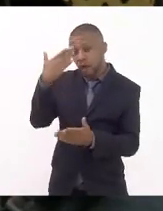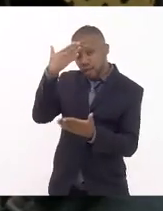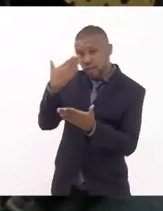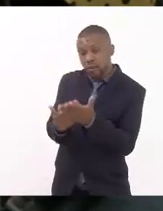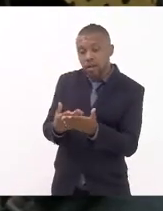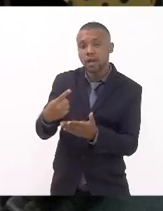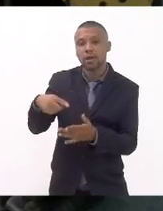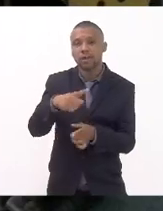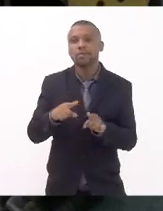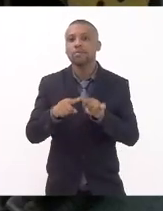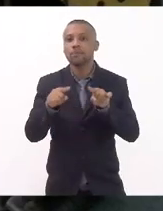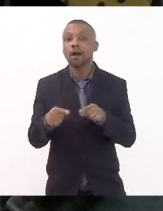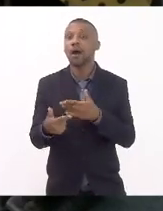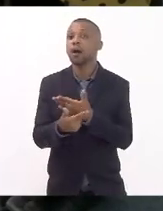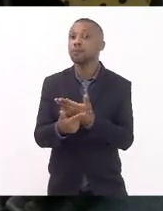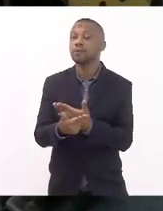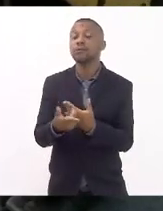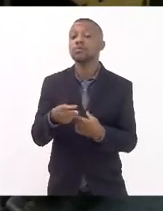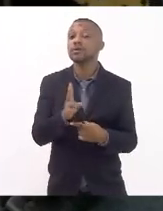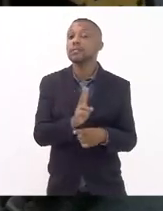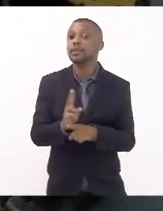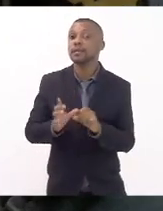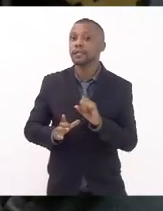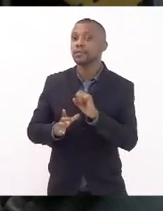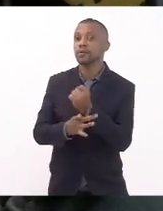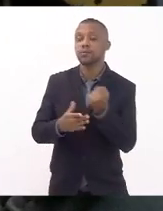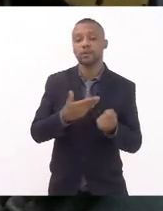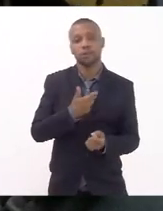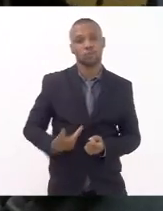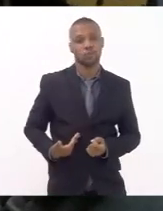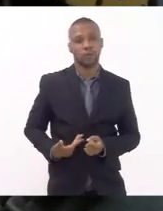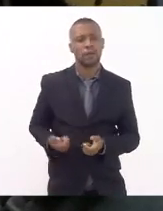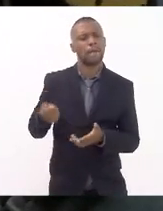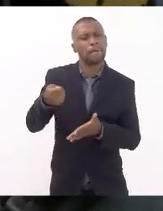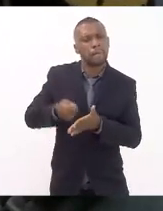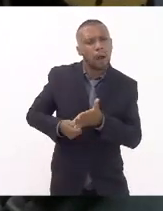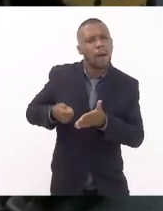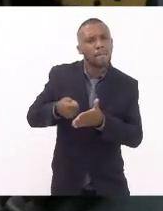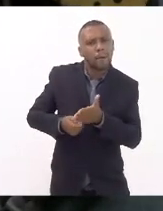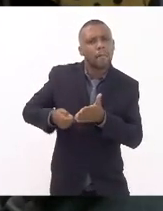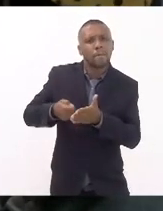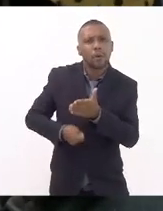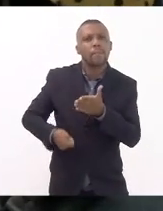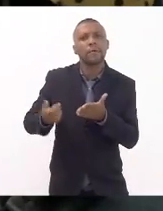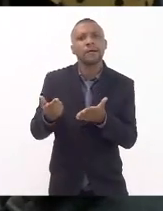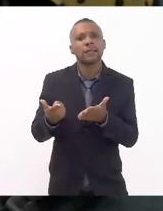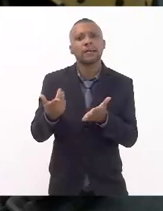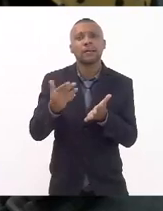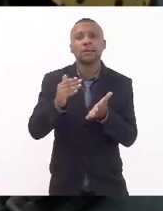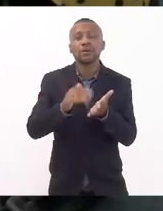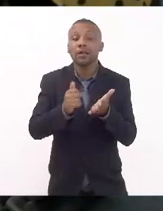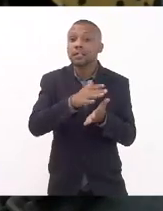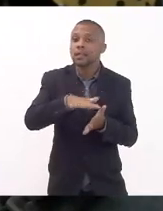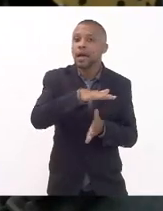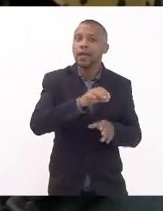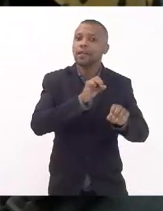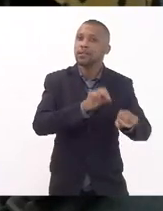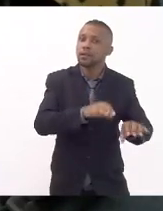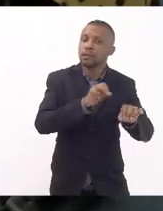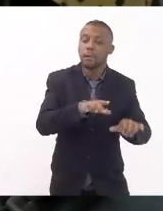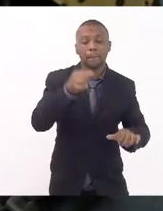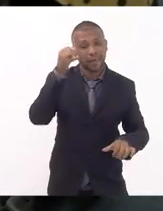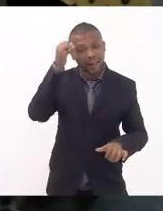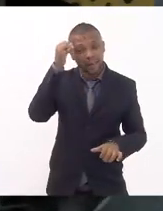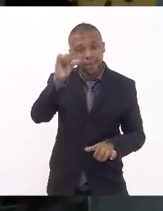também fazem a função de segurança pública, e a minha luta aqui é justamente para tirá-los da educação, para que esse